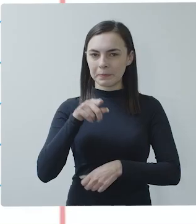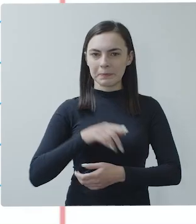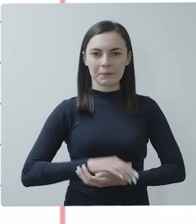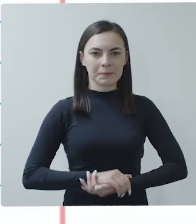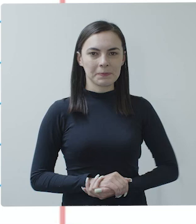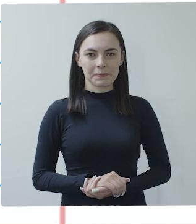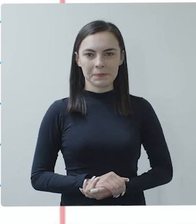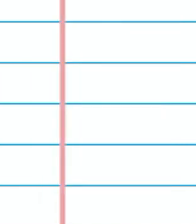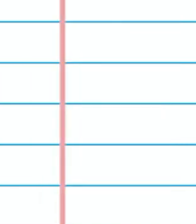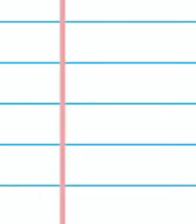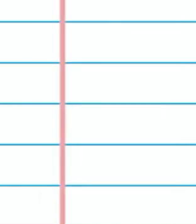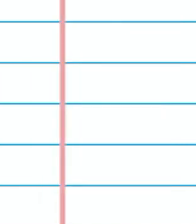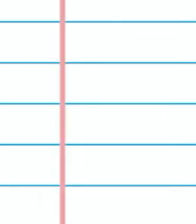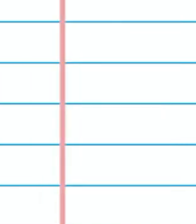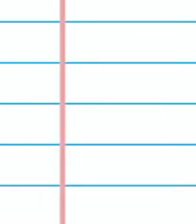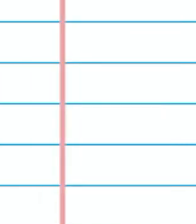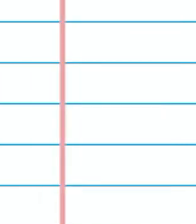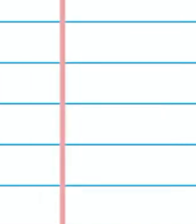tempinho.